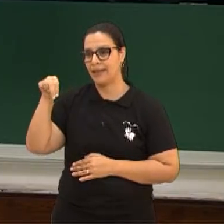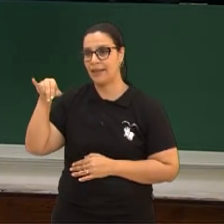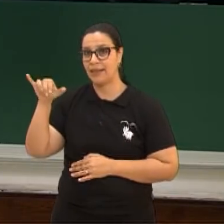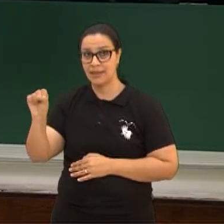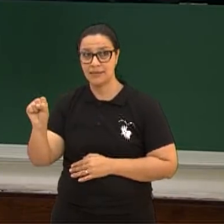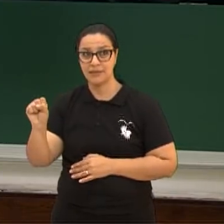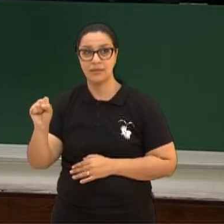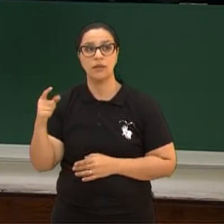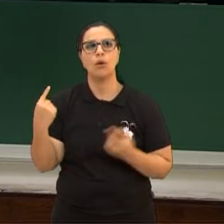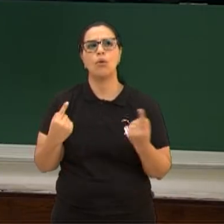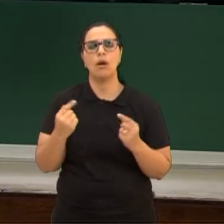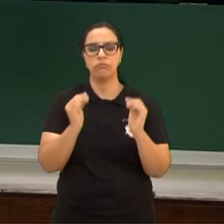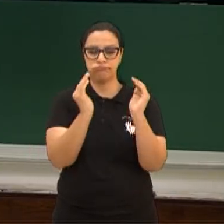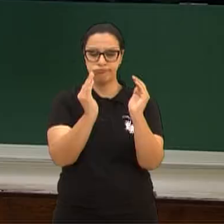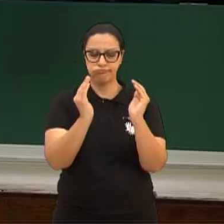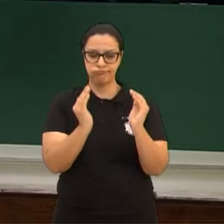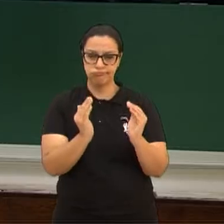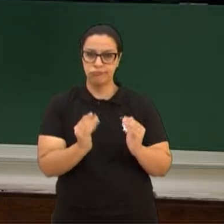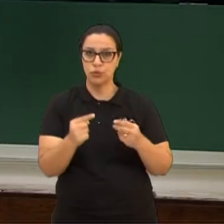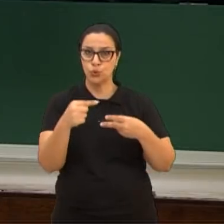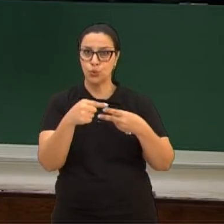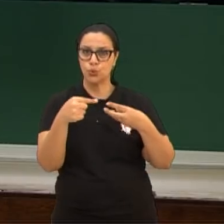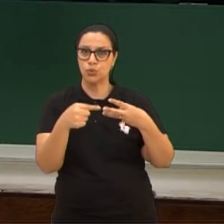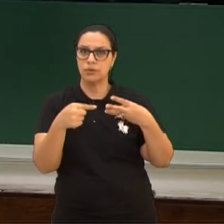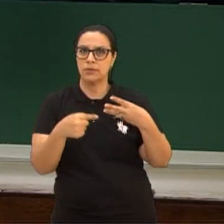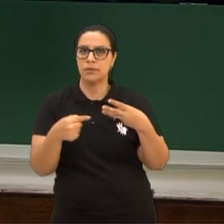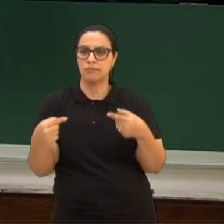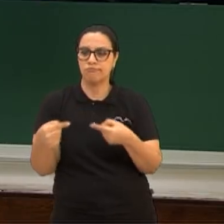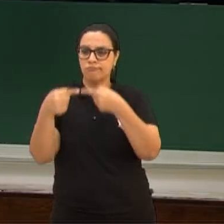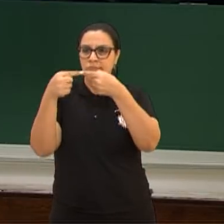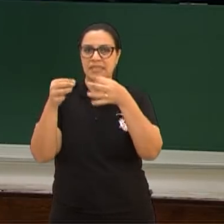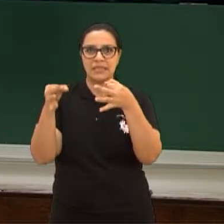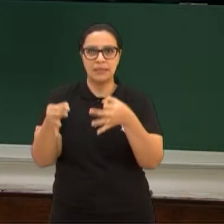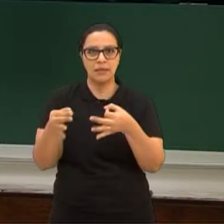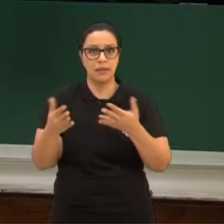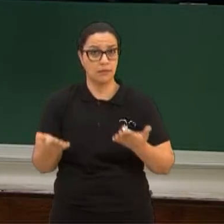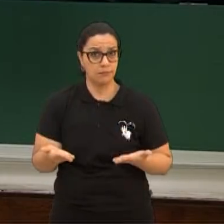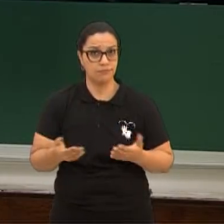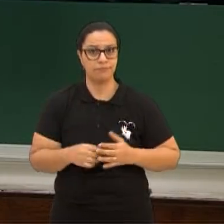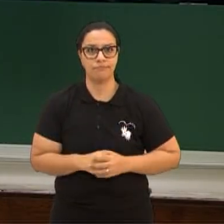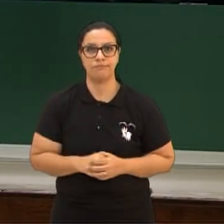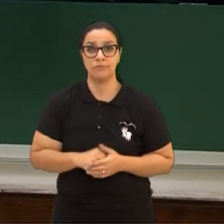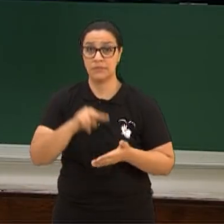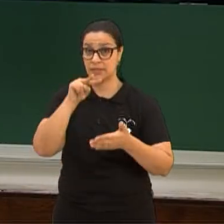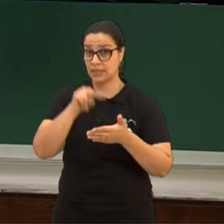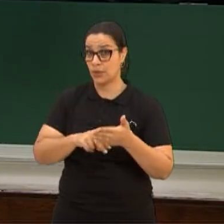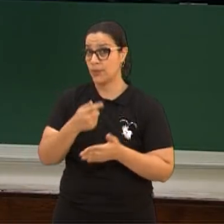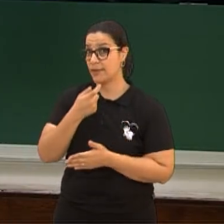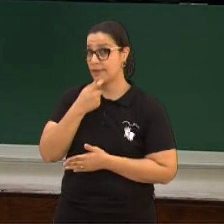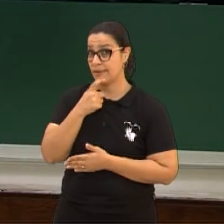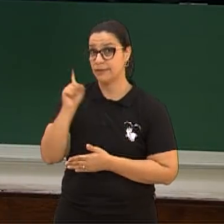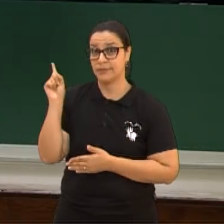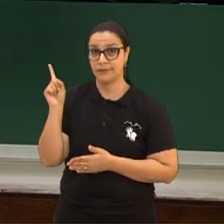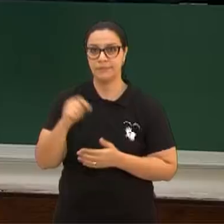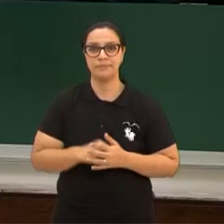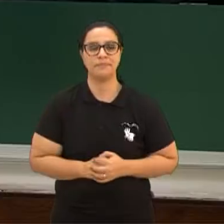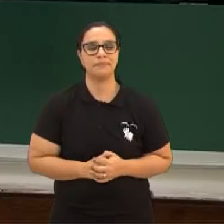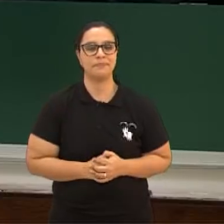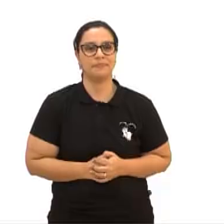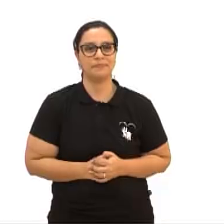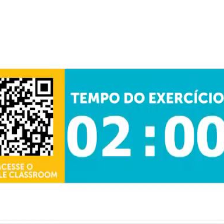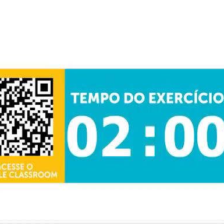playing tennis. You is playing tennis or you are playing tennis. Com